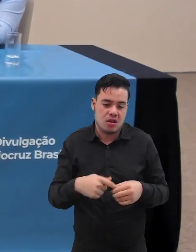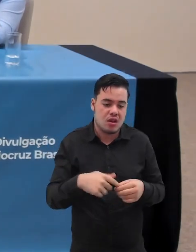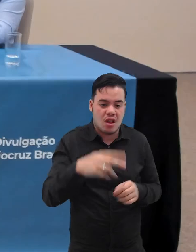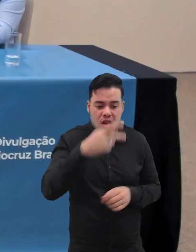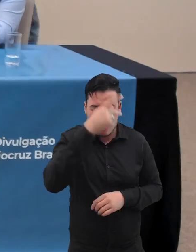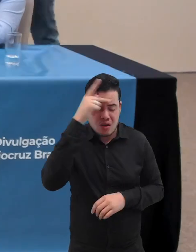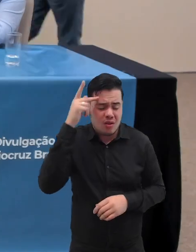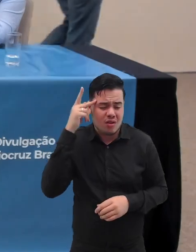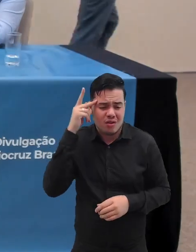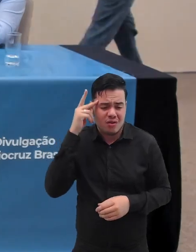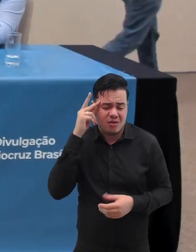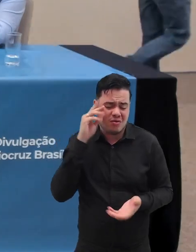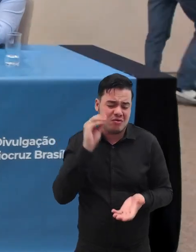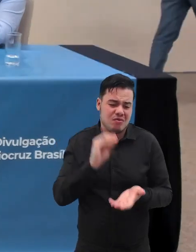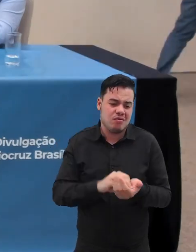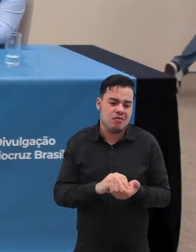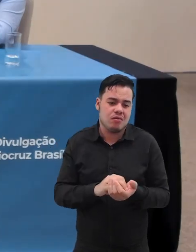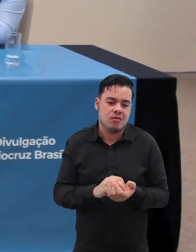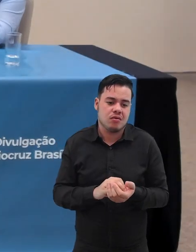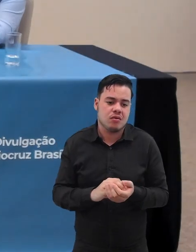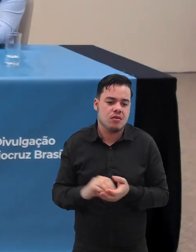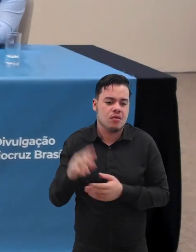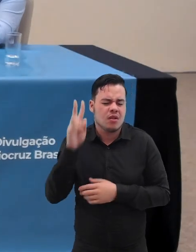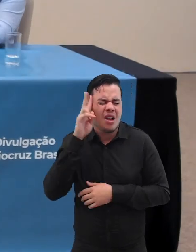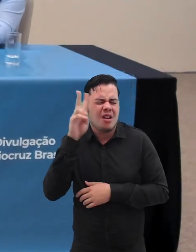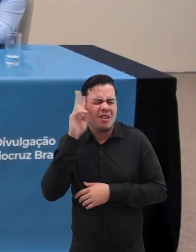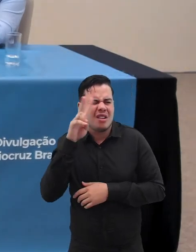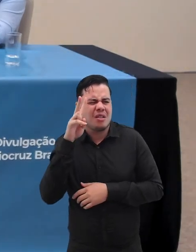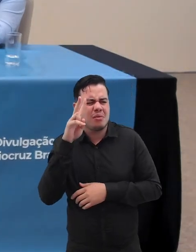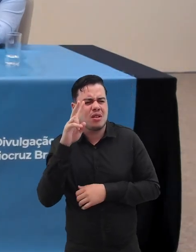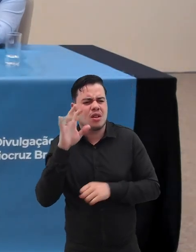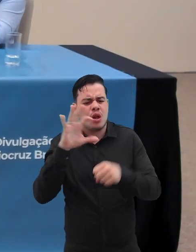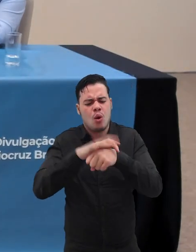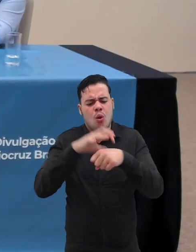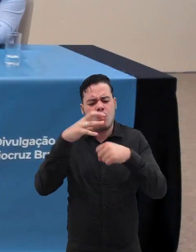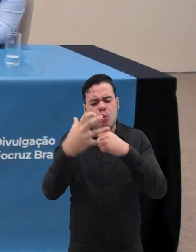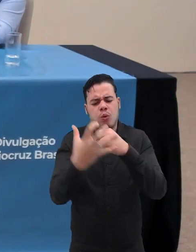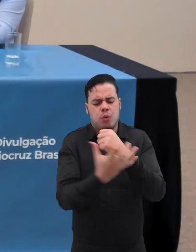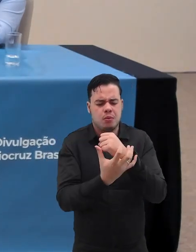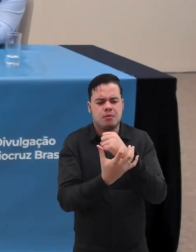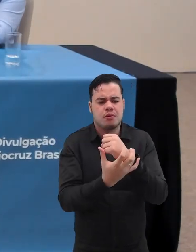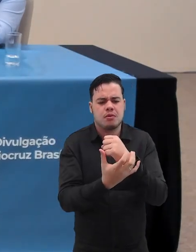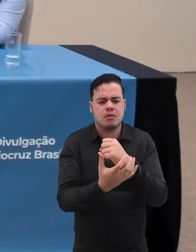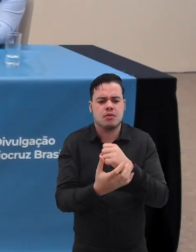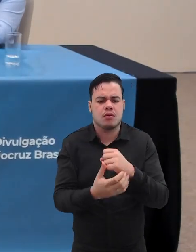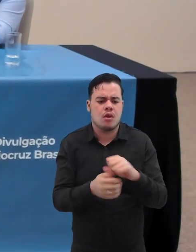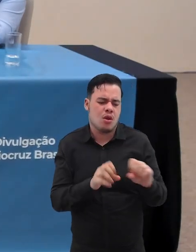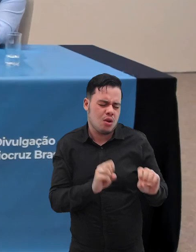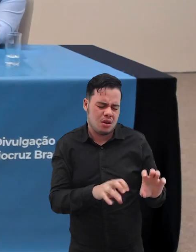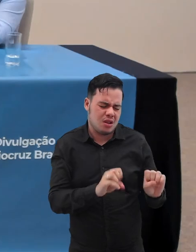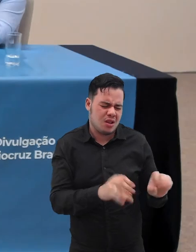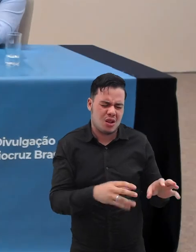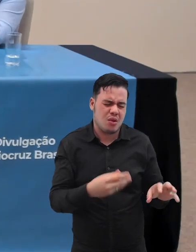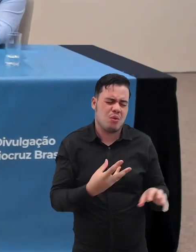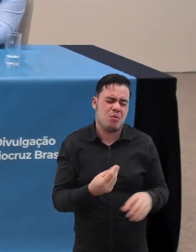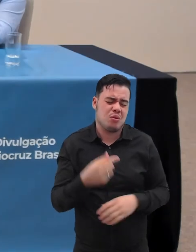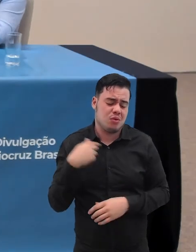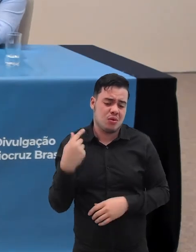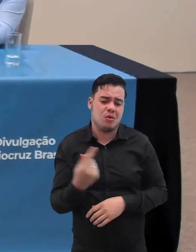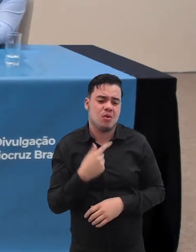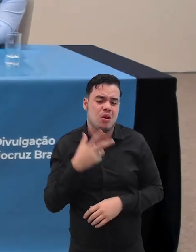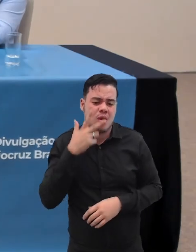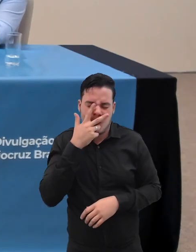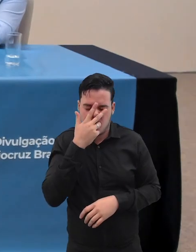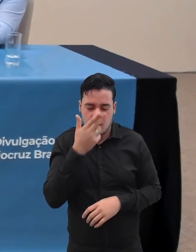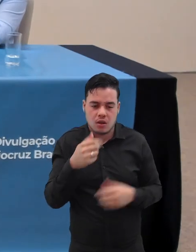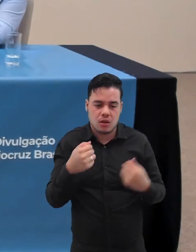assim. Só lembrei aqui que o período da Covid-19 nos ensinou muito. Eu acho que é